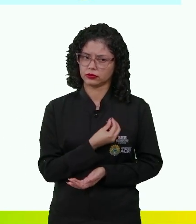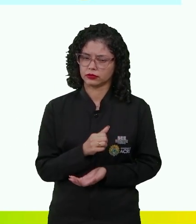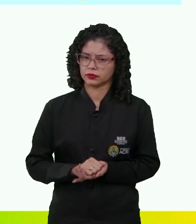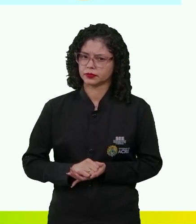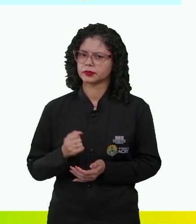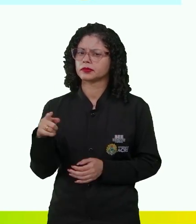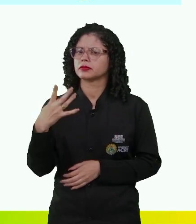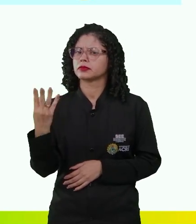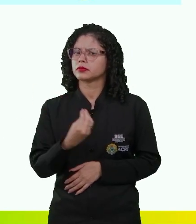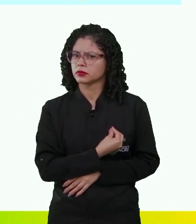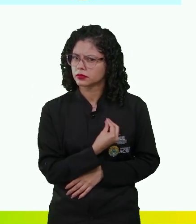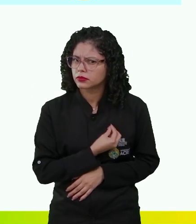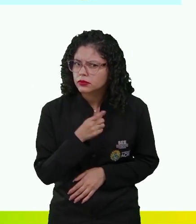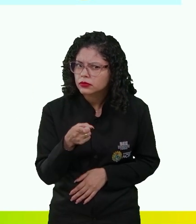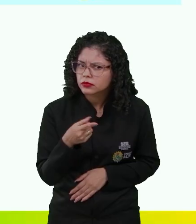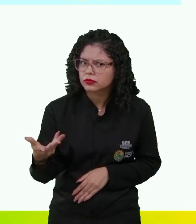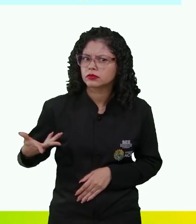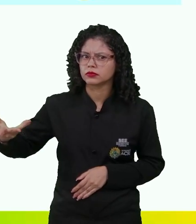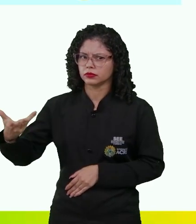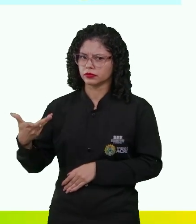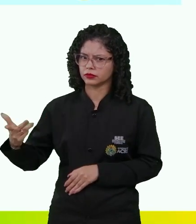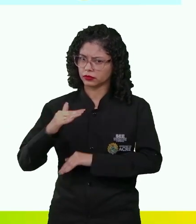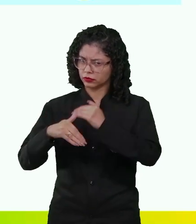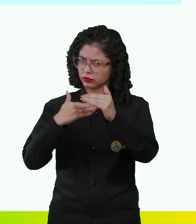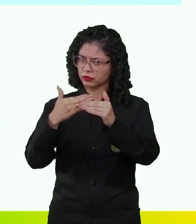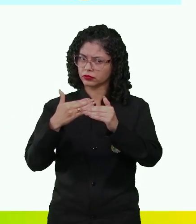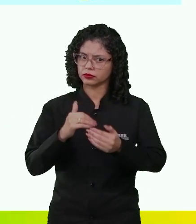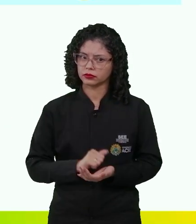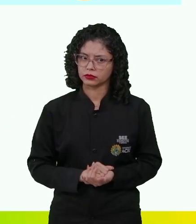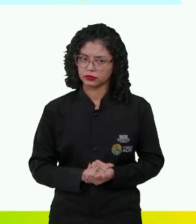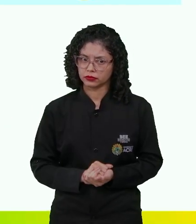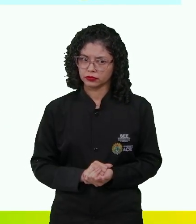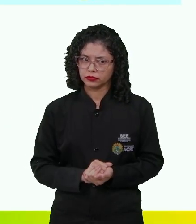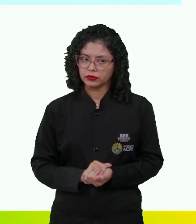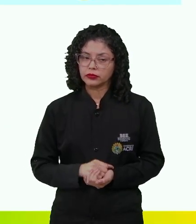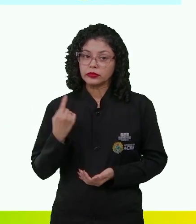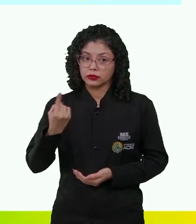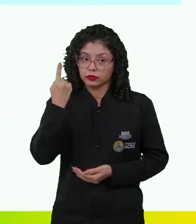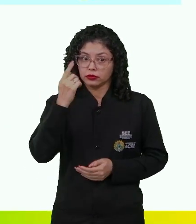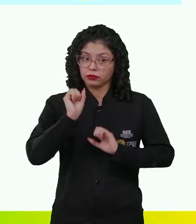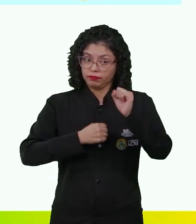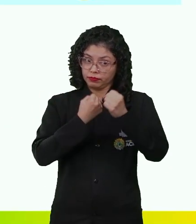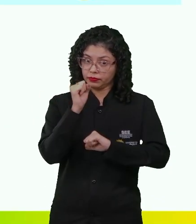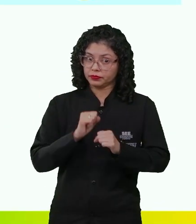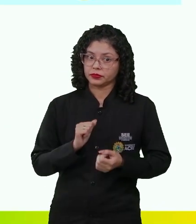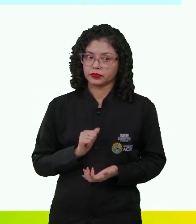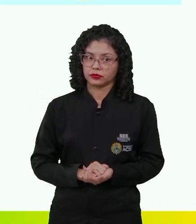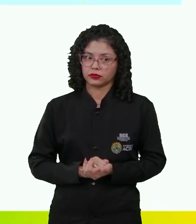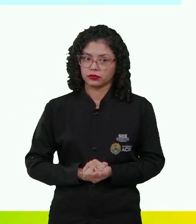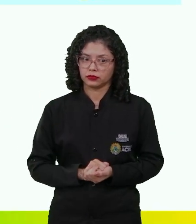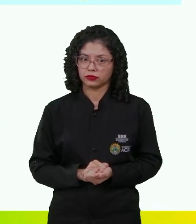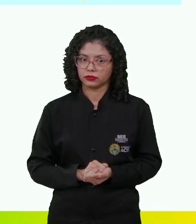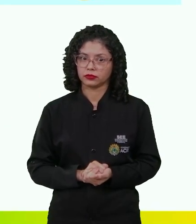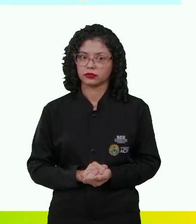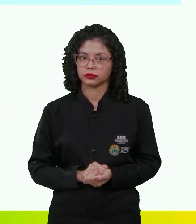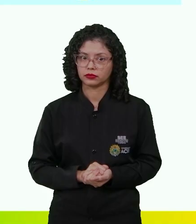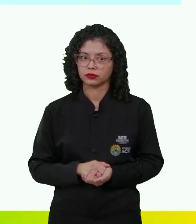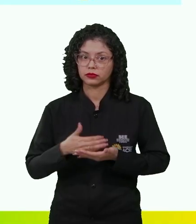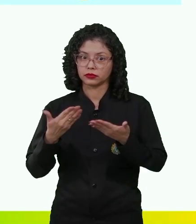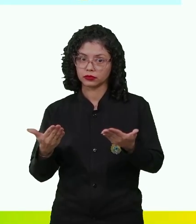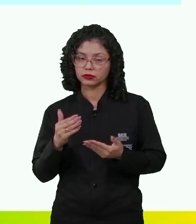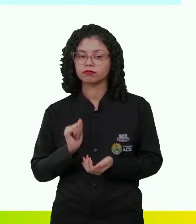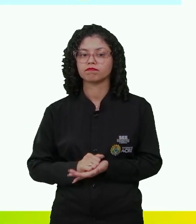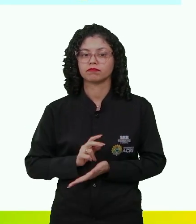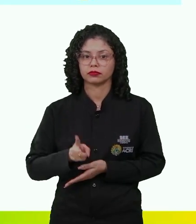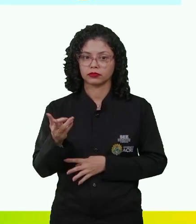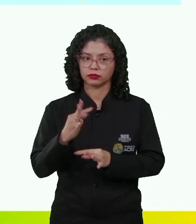Quantos anos a pessoa vive? É nisso que eu vou basear se o país é desenvolvido ou não? Alto índice de industrialização? Sim. Dependência